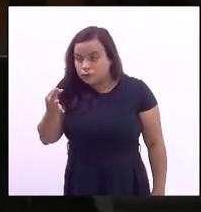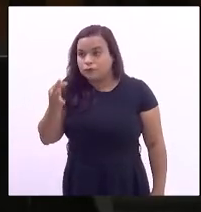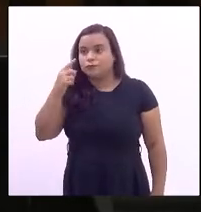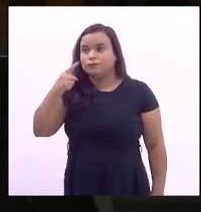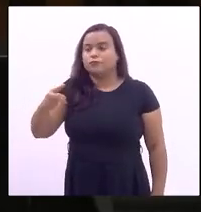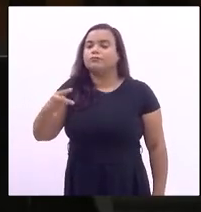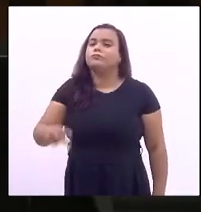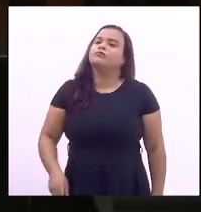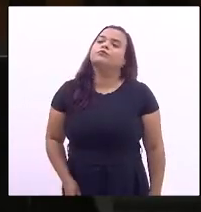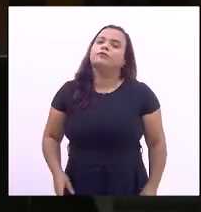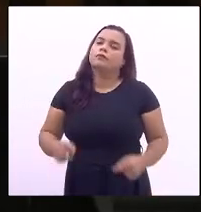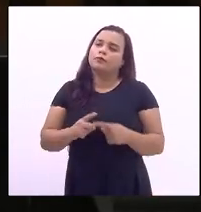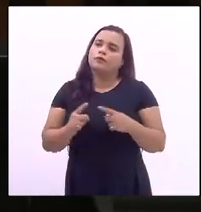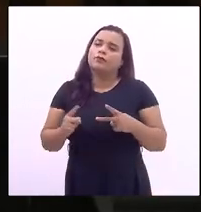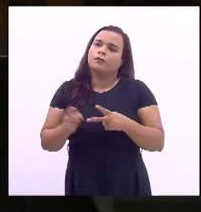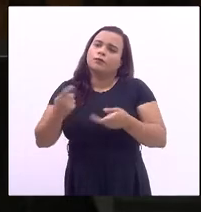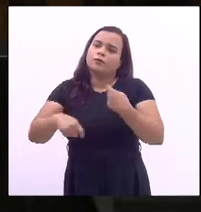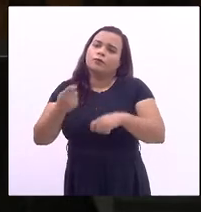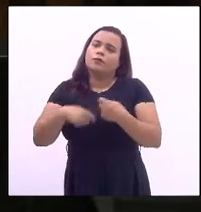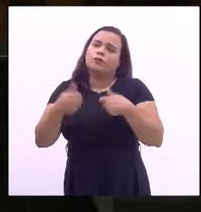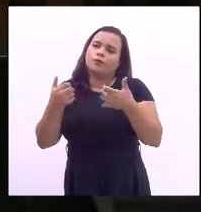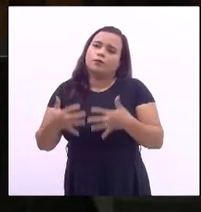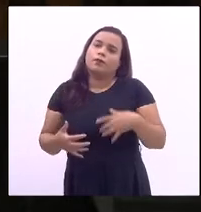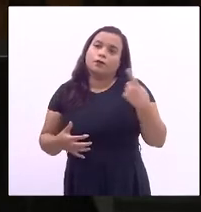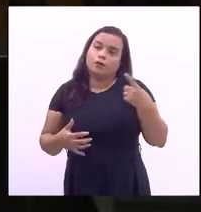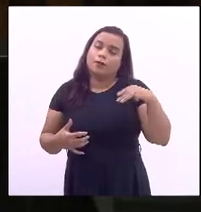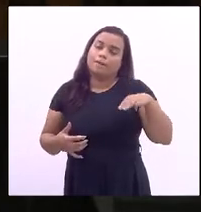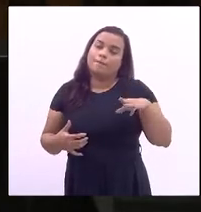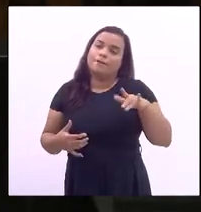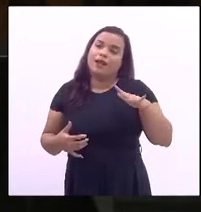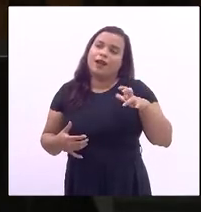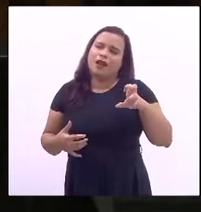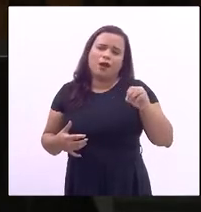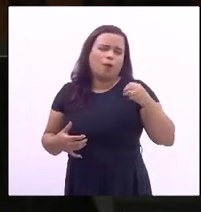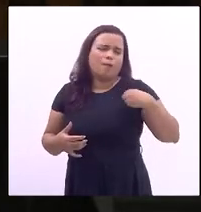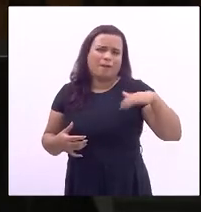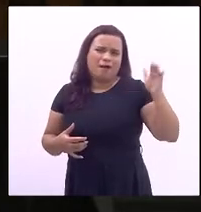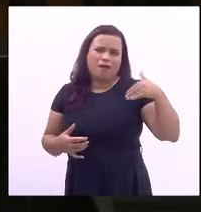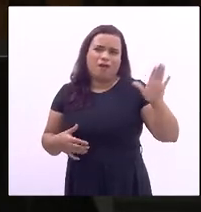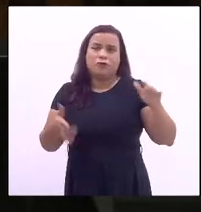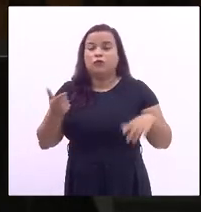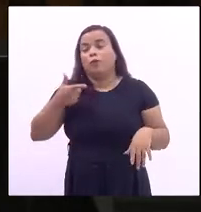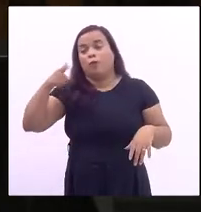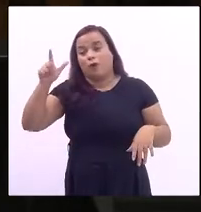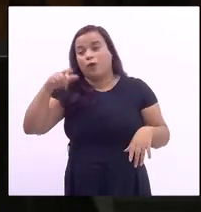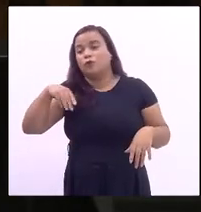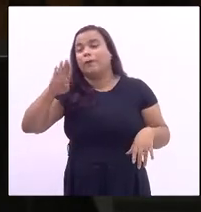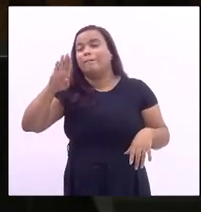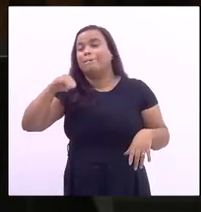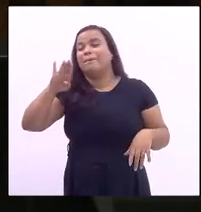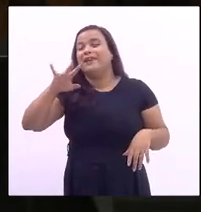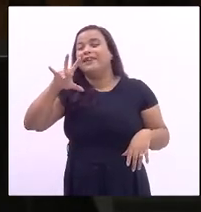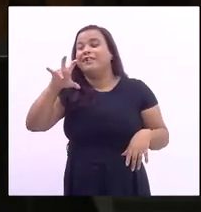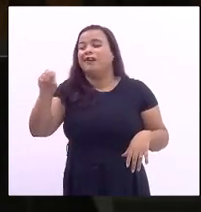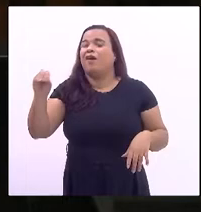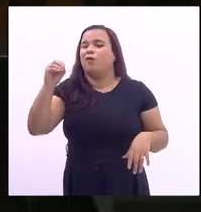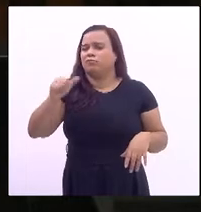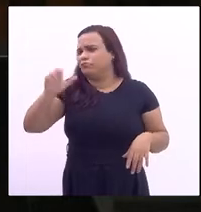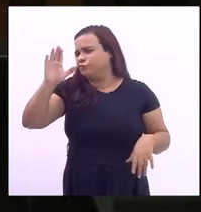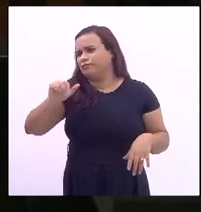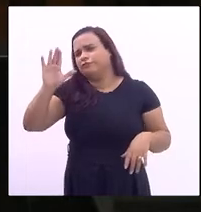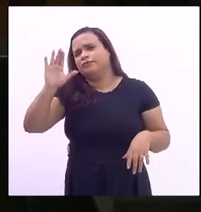citando aqui Dois Negócios um Milionário e o outro com potencial de ser bilionário de